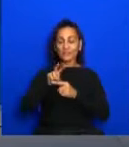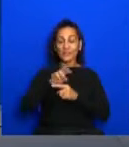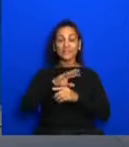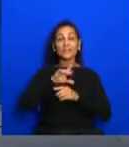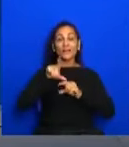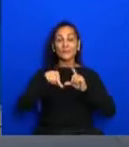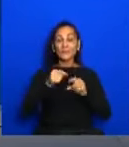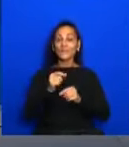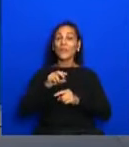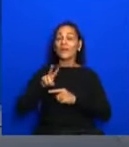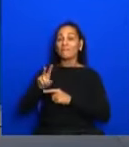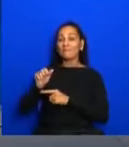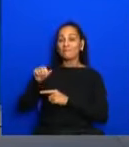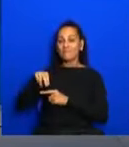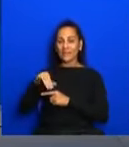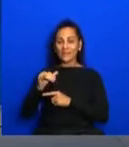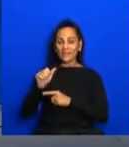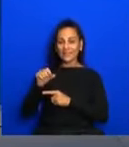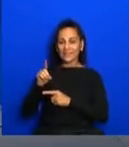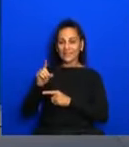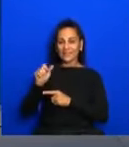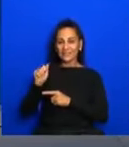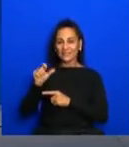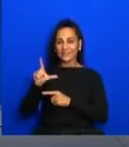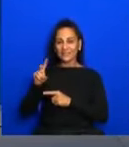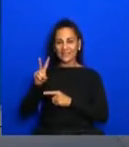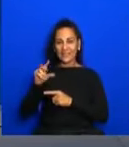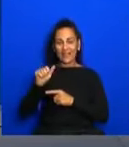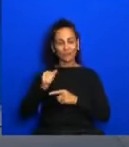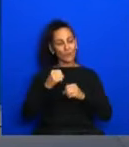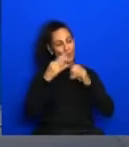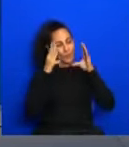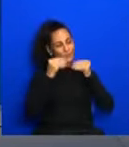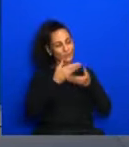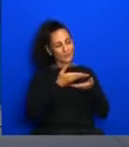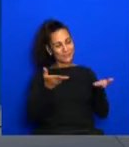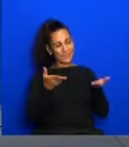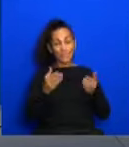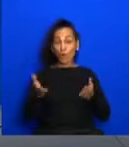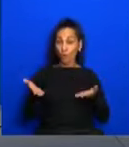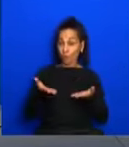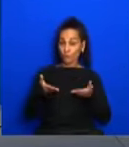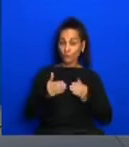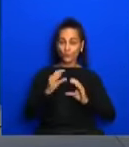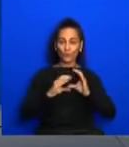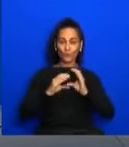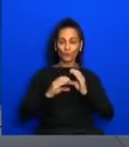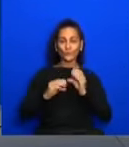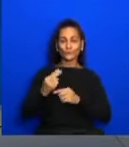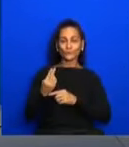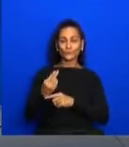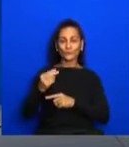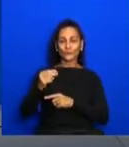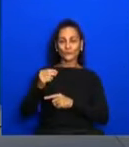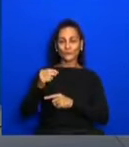os sorteios. Vânia Silveira e Dalva Lima, boa noite para vocês. Boa noite. Boa noite. Hoje é o concurso